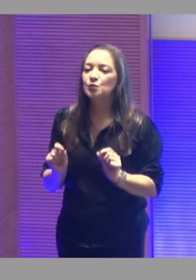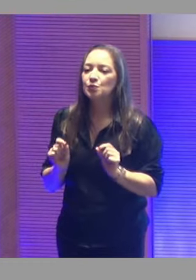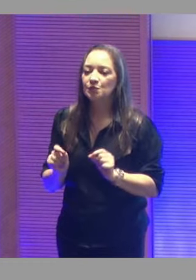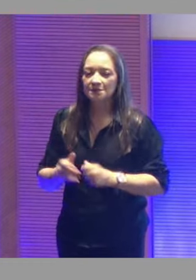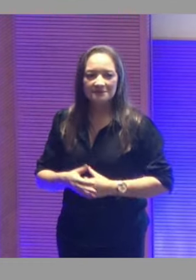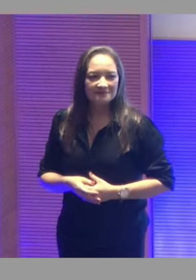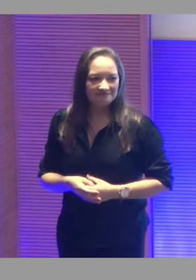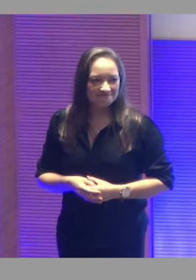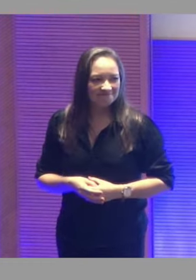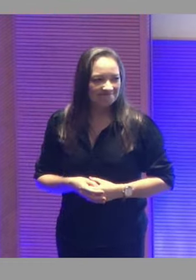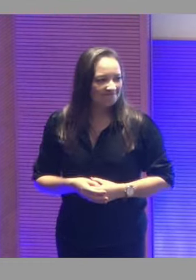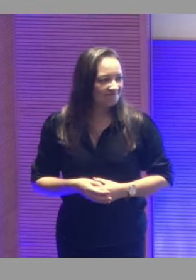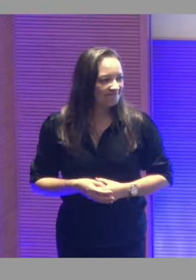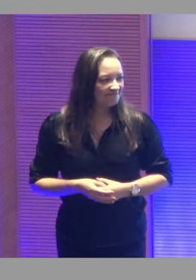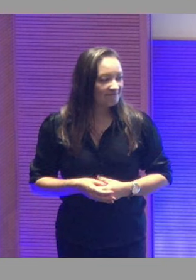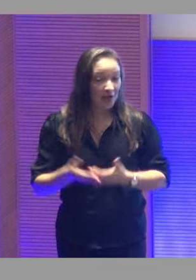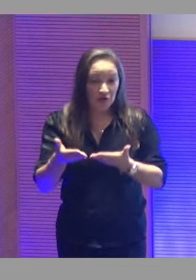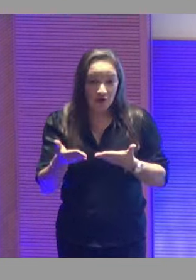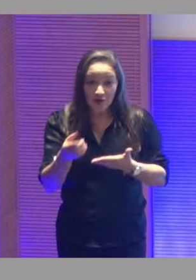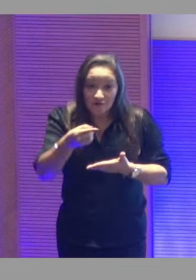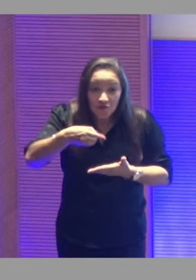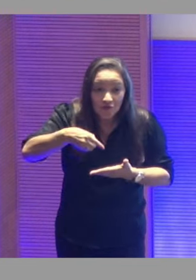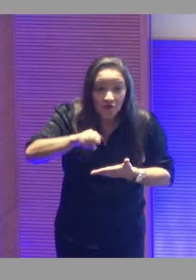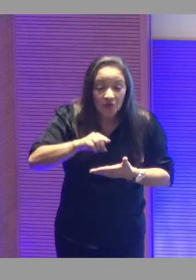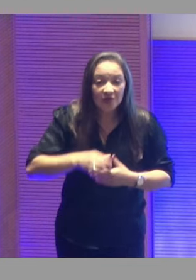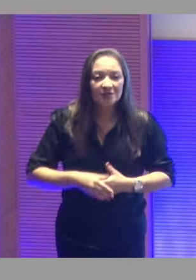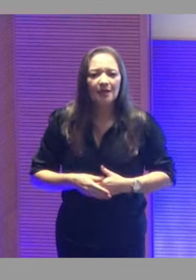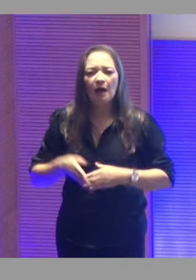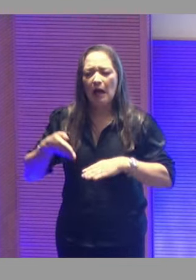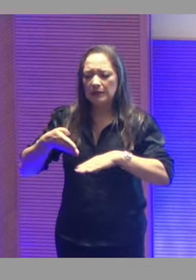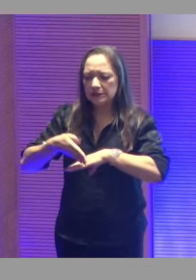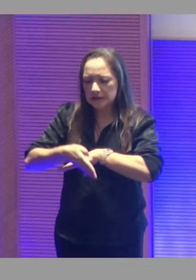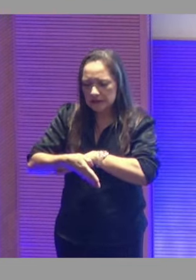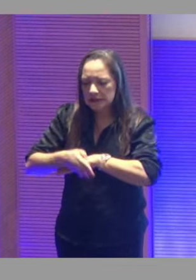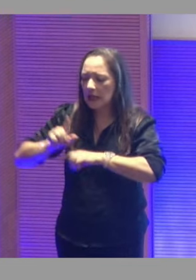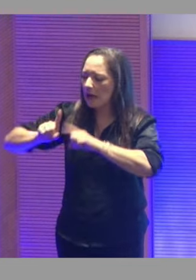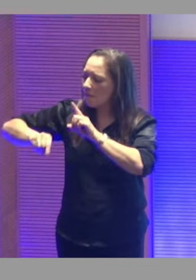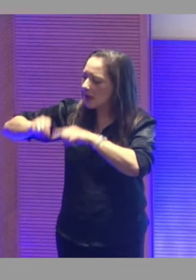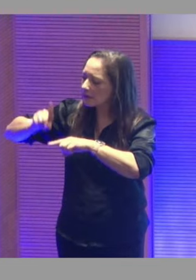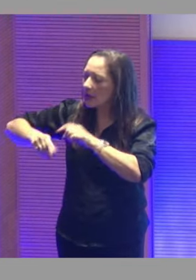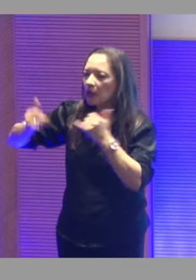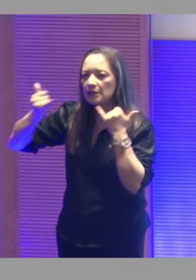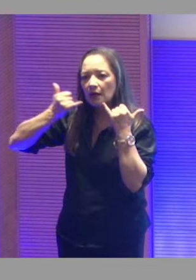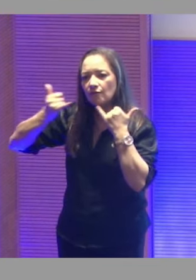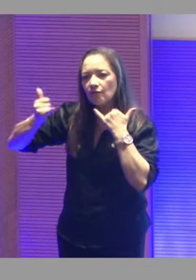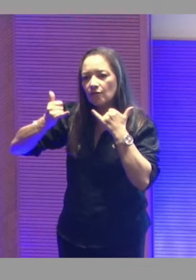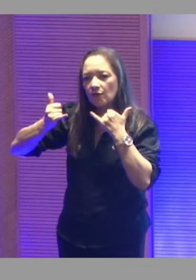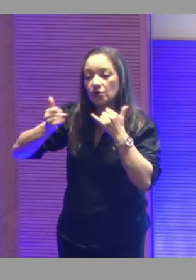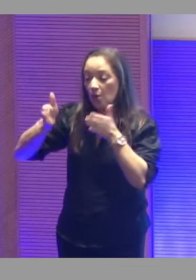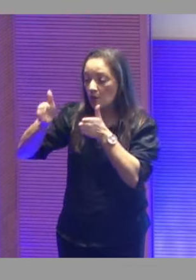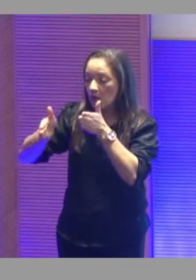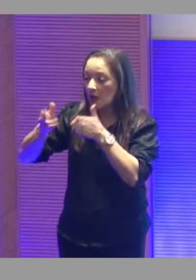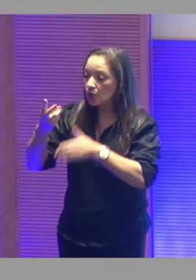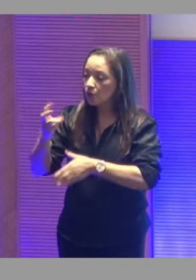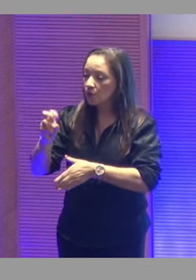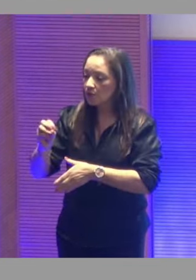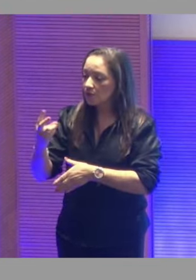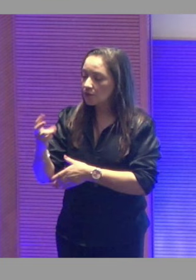de convidar vocês a acessarem o nosso material informativo já para o ciclo